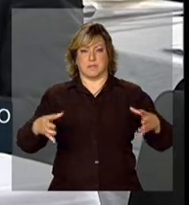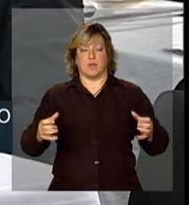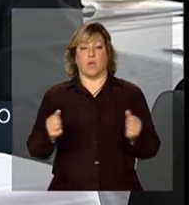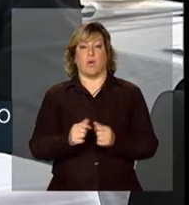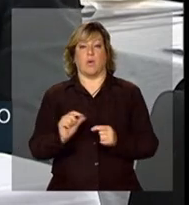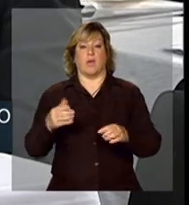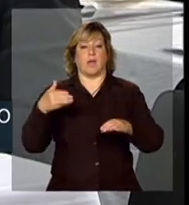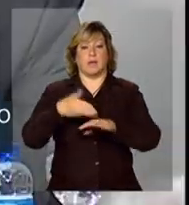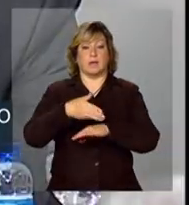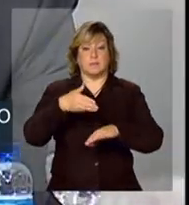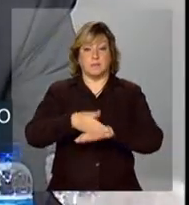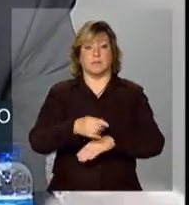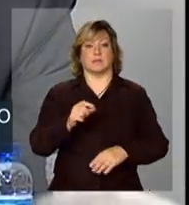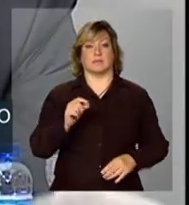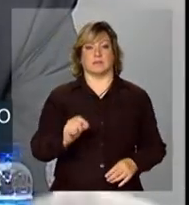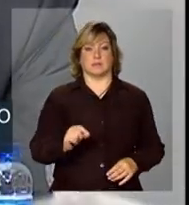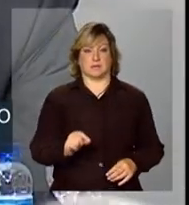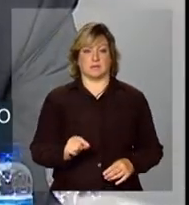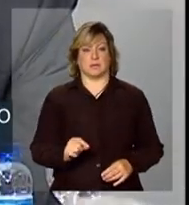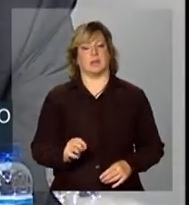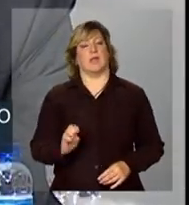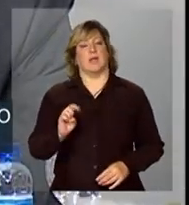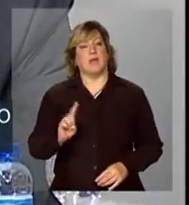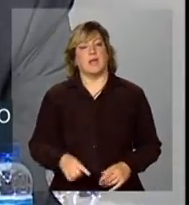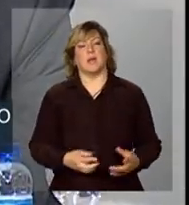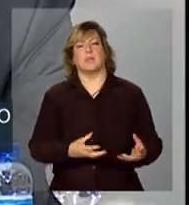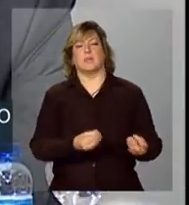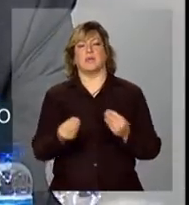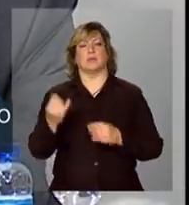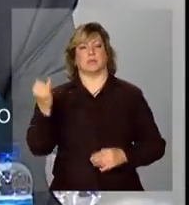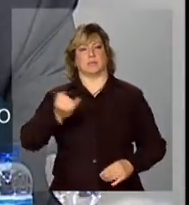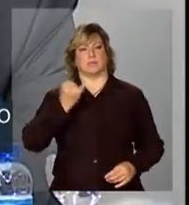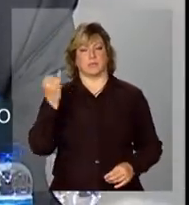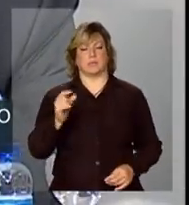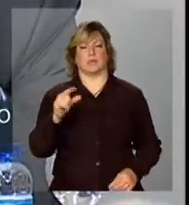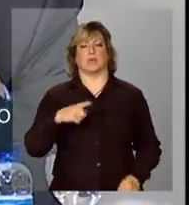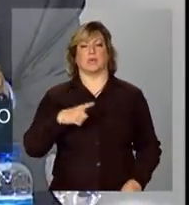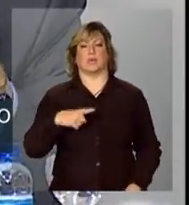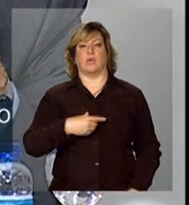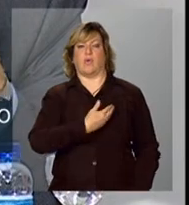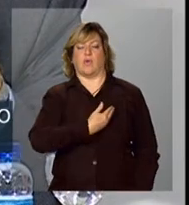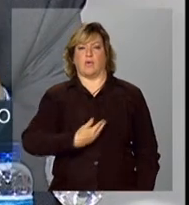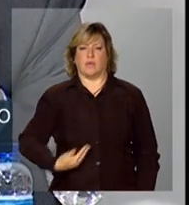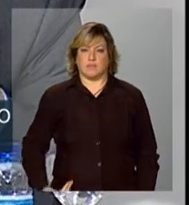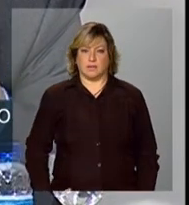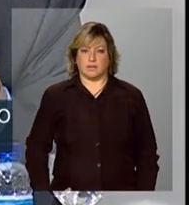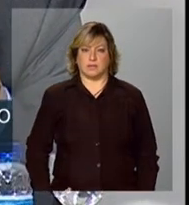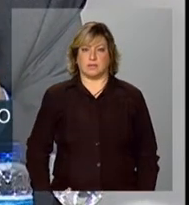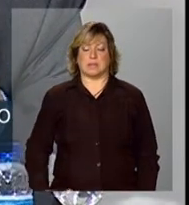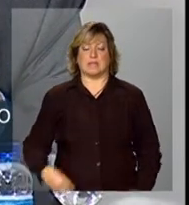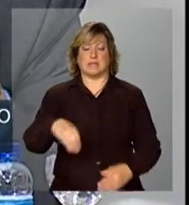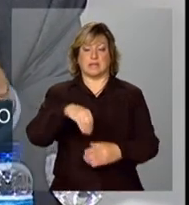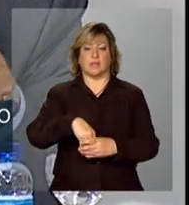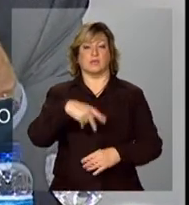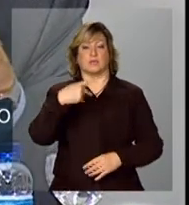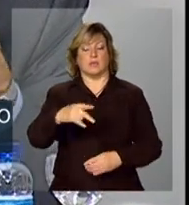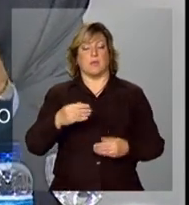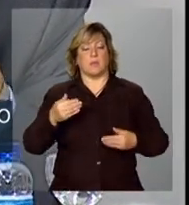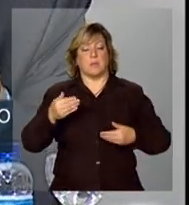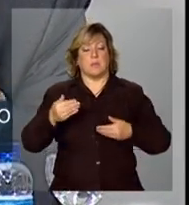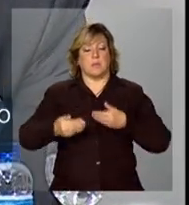diga-se, e é extremamente importante, do governo dentro do seu processo